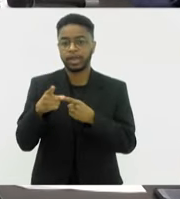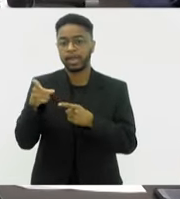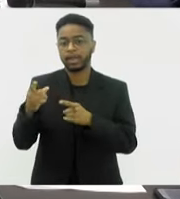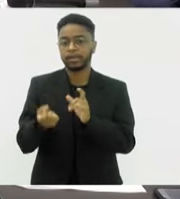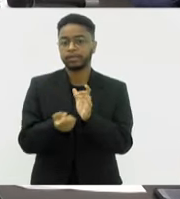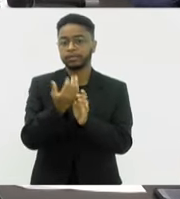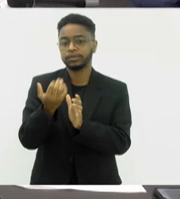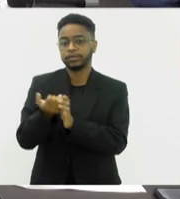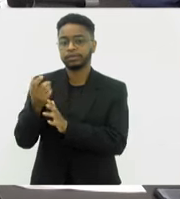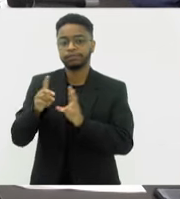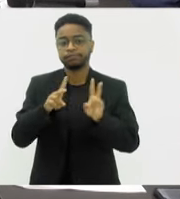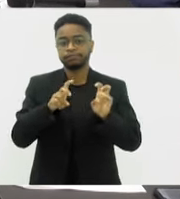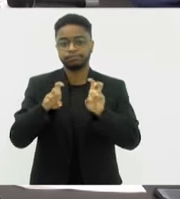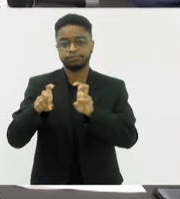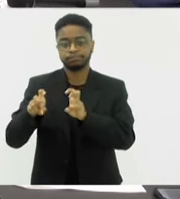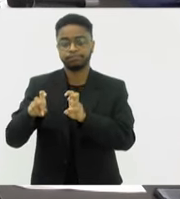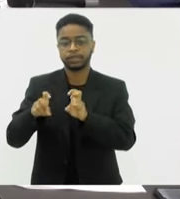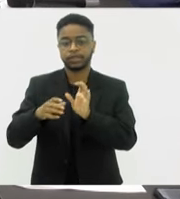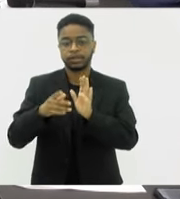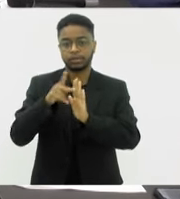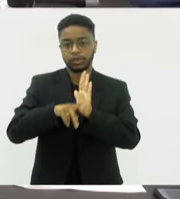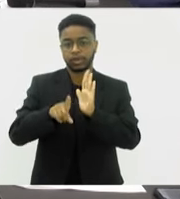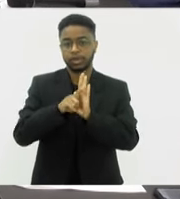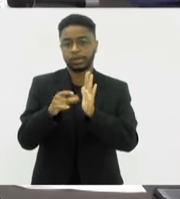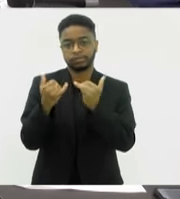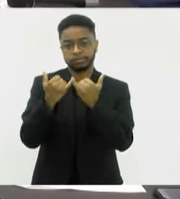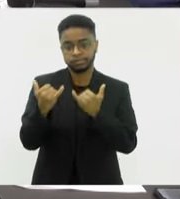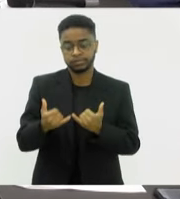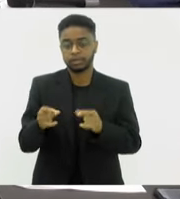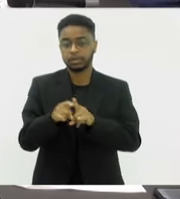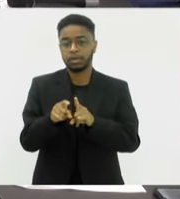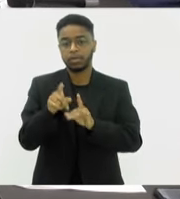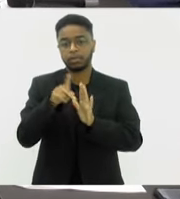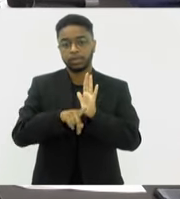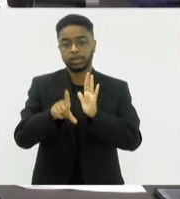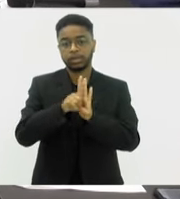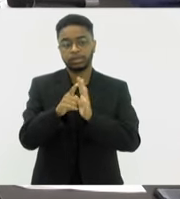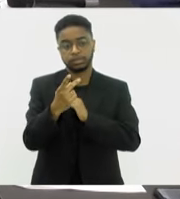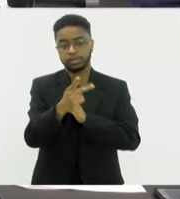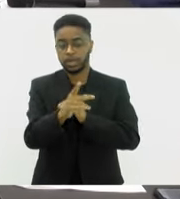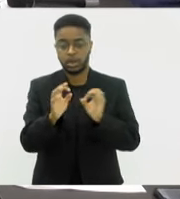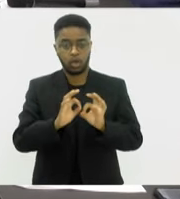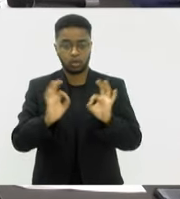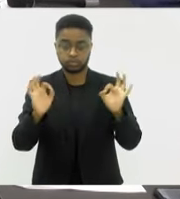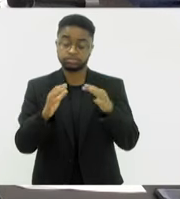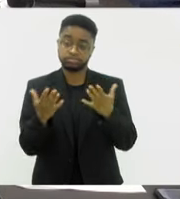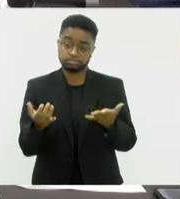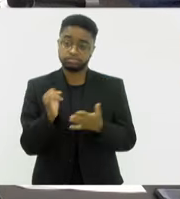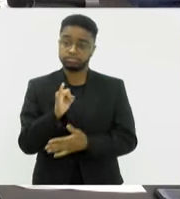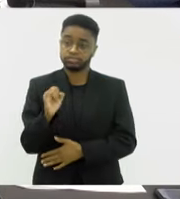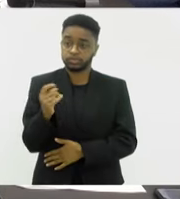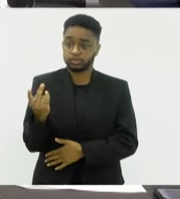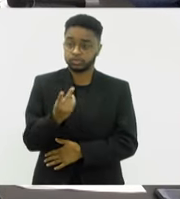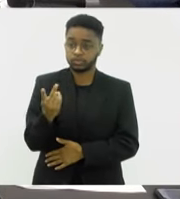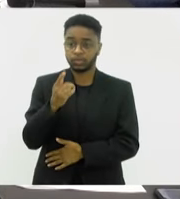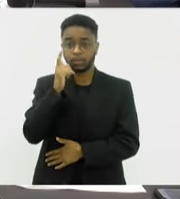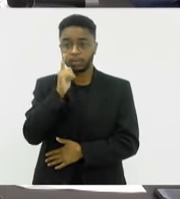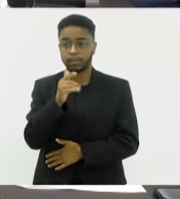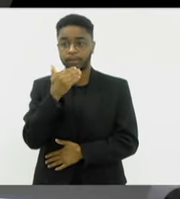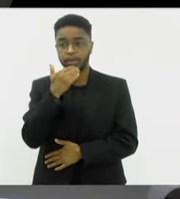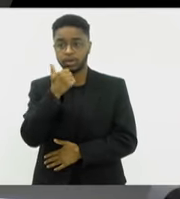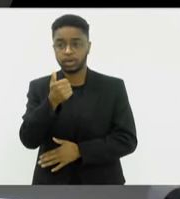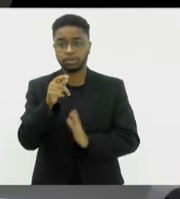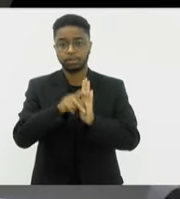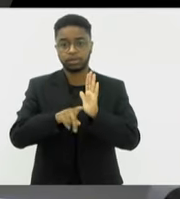mesma pauta que eu. O projeto dela também é muito bom. Então, o que a gente puder fazer para melhorar o projeto de